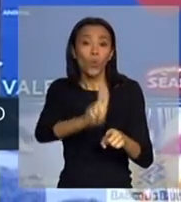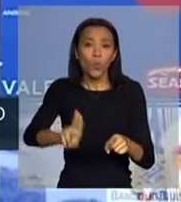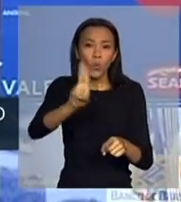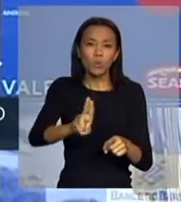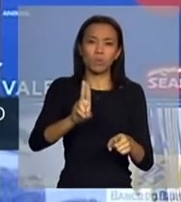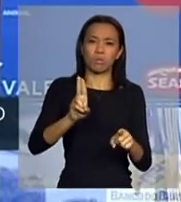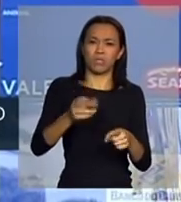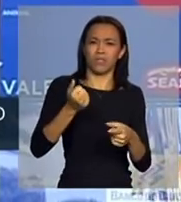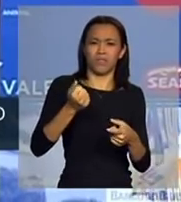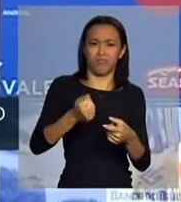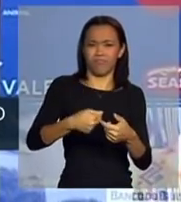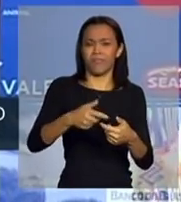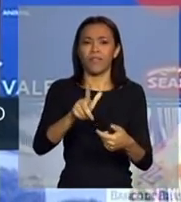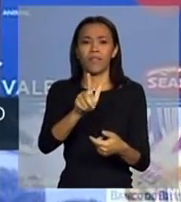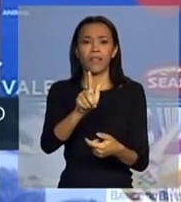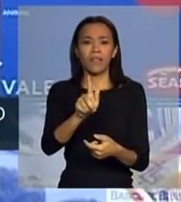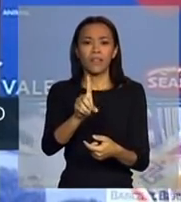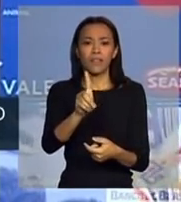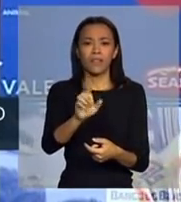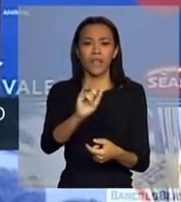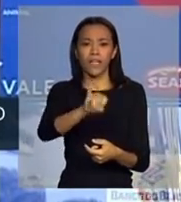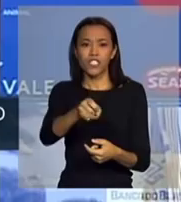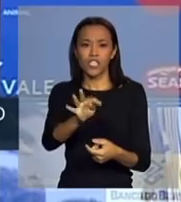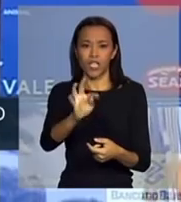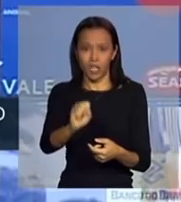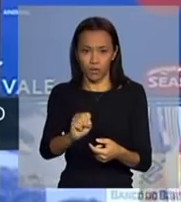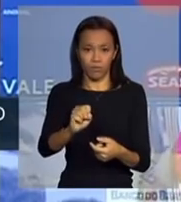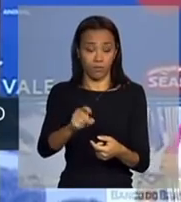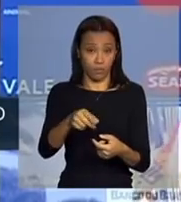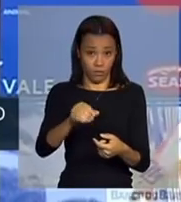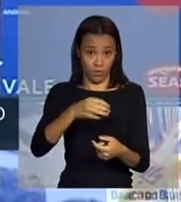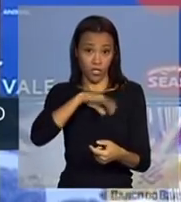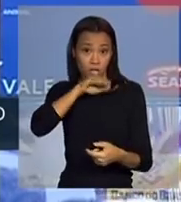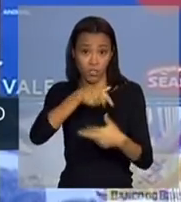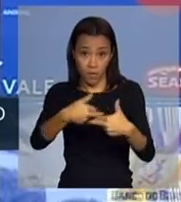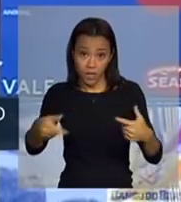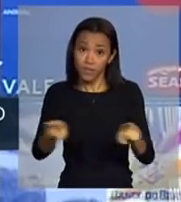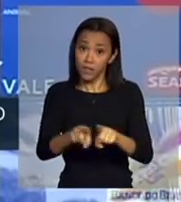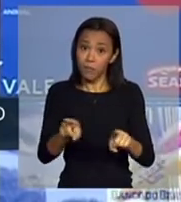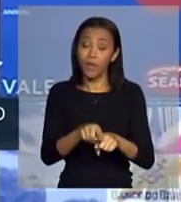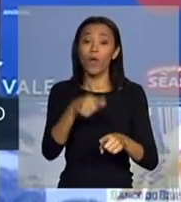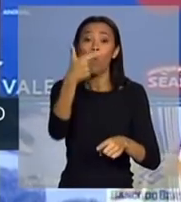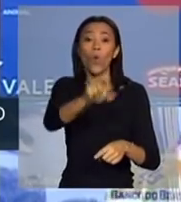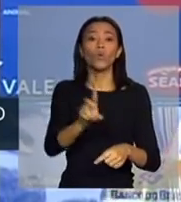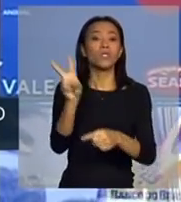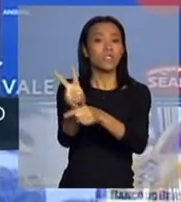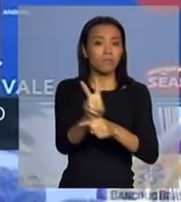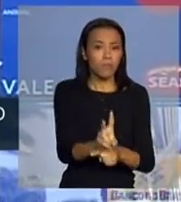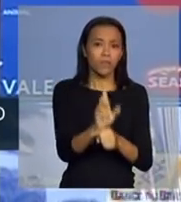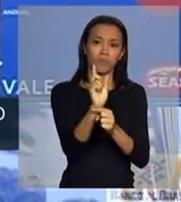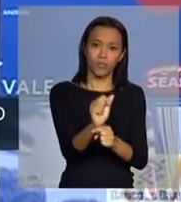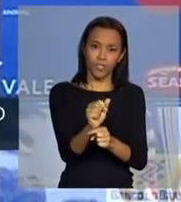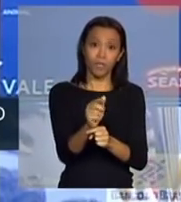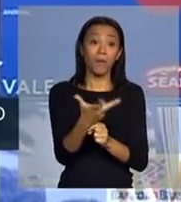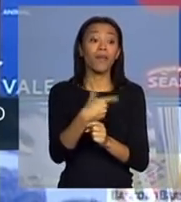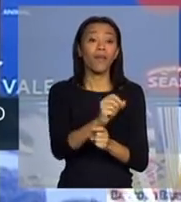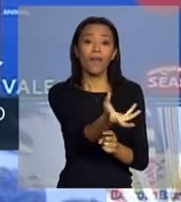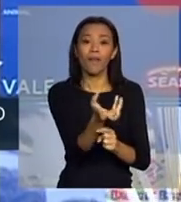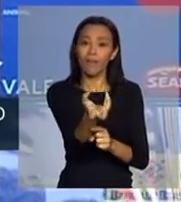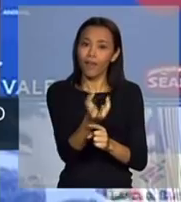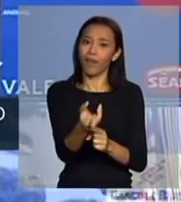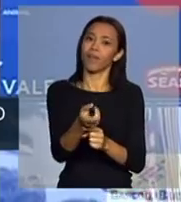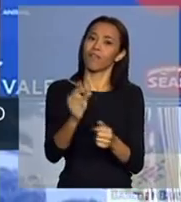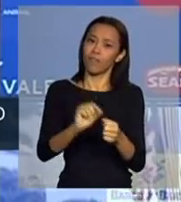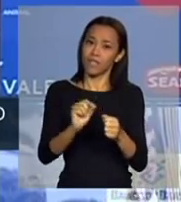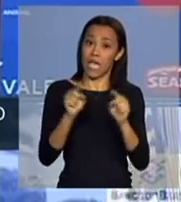e integração lavoura-pecuária-floresta, além da linha de crédito para os produtores que queiram adotar estas e outras